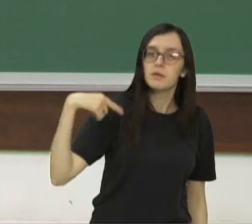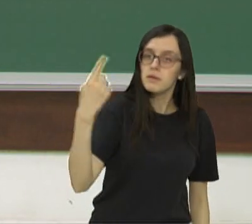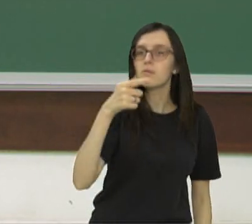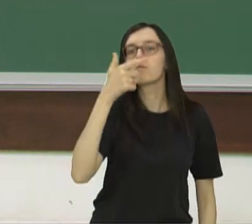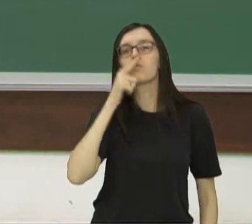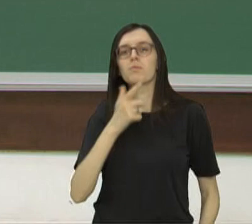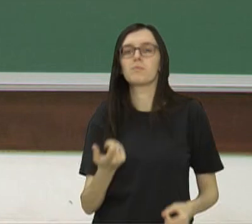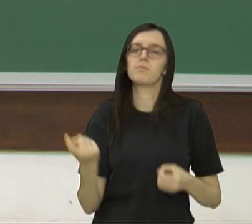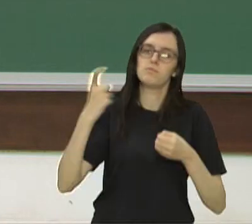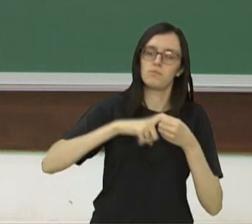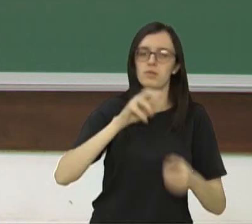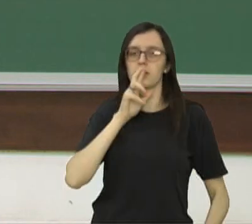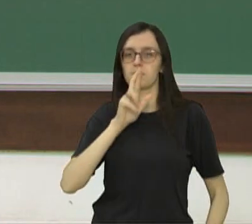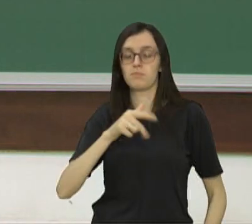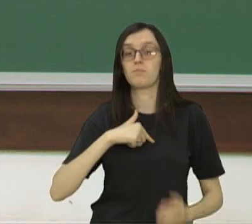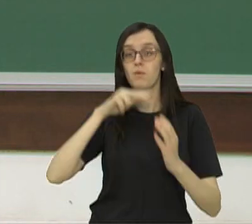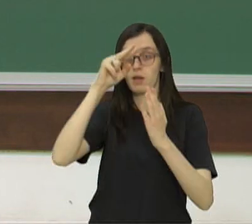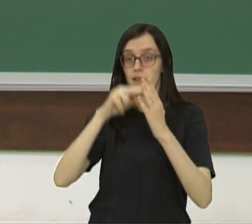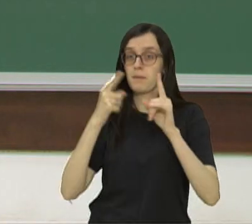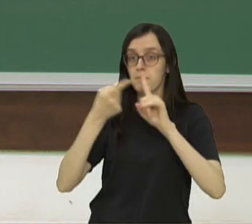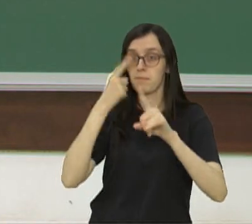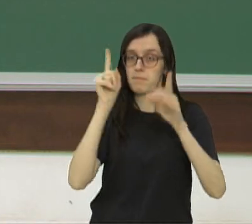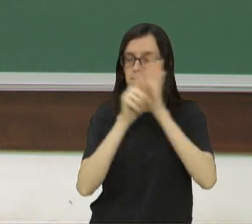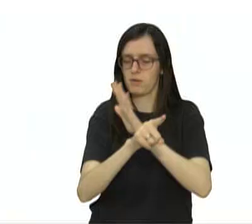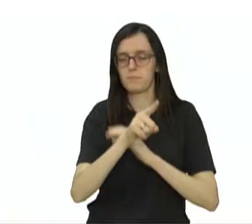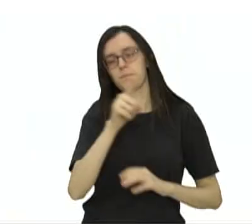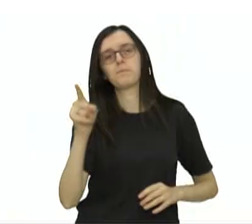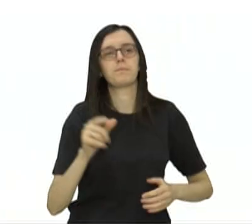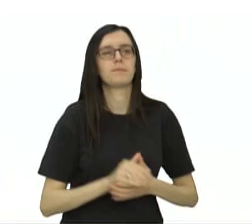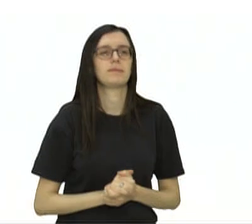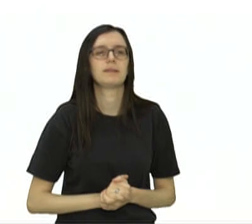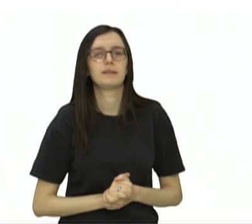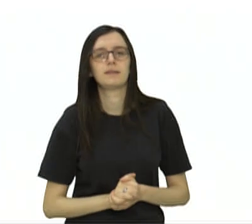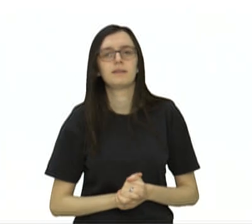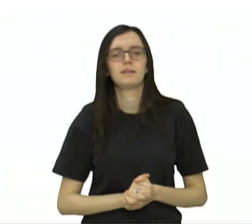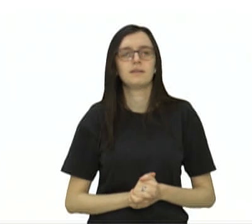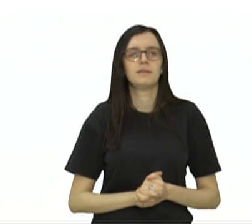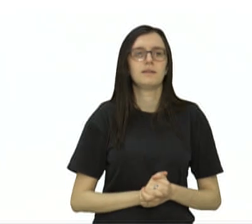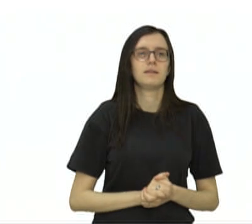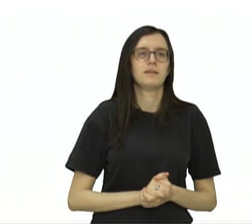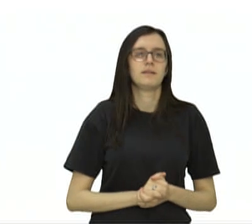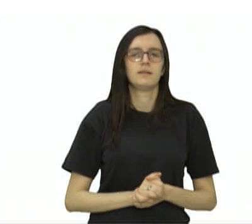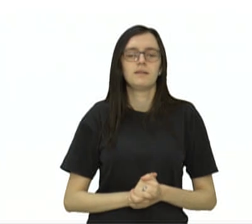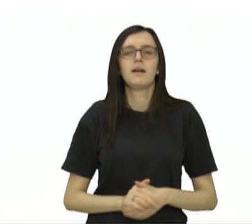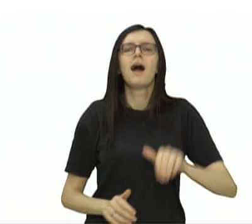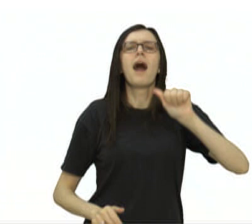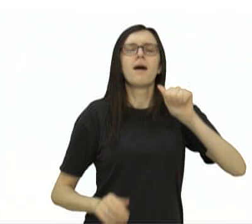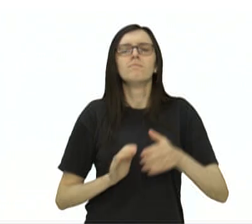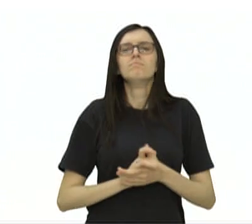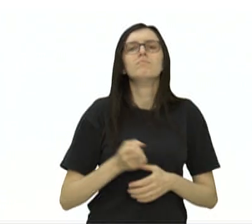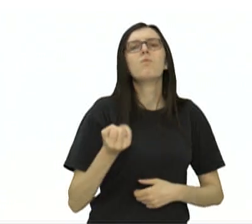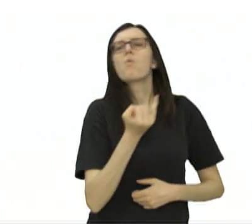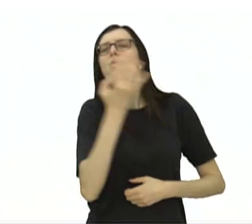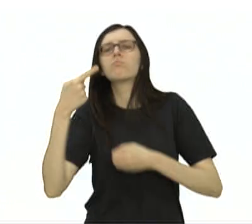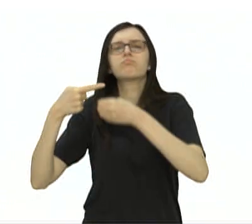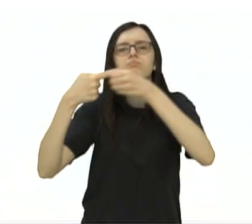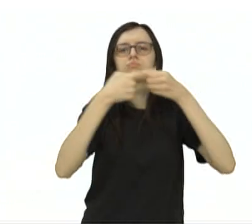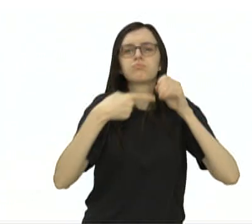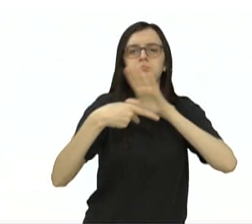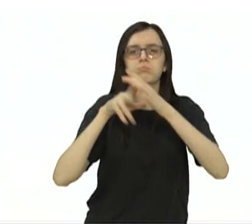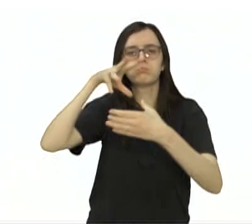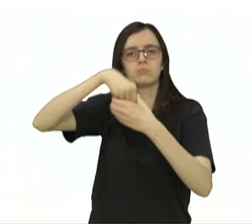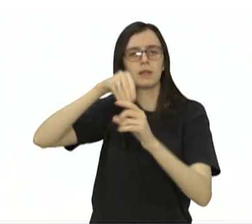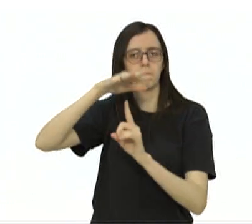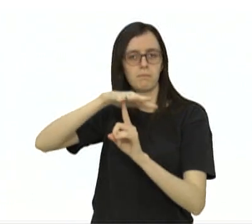podermos responder. Então, eu vou ler primeiro as perguntas com vocês. Letra A. Quantos municípios tem o Estado do